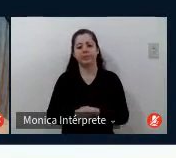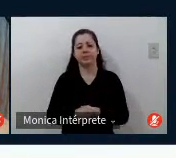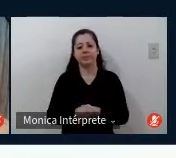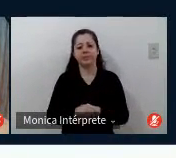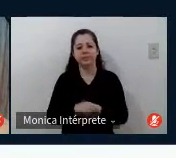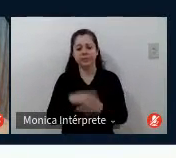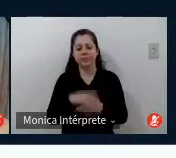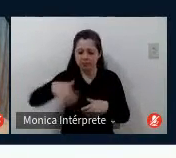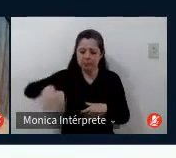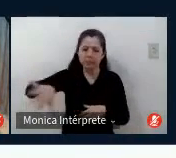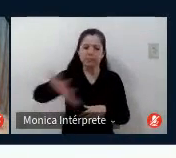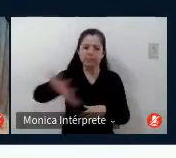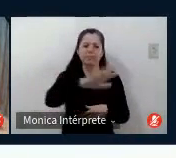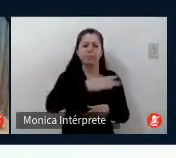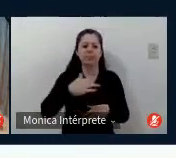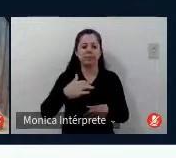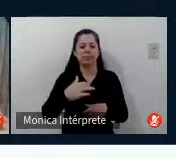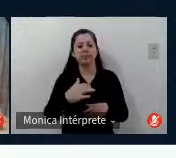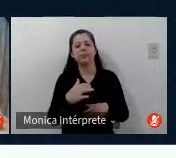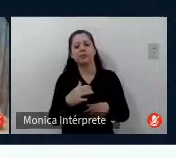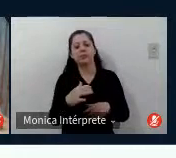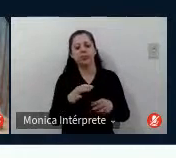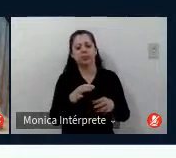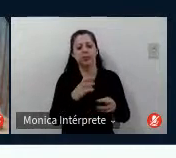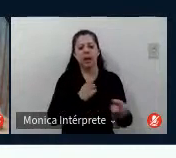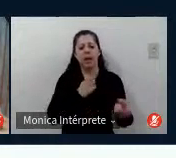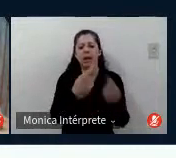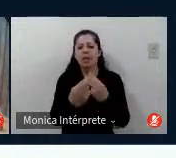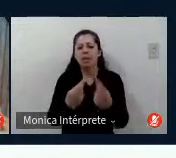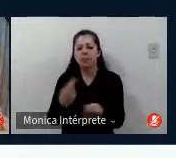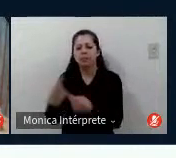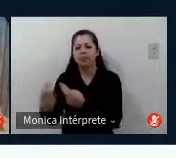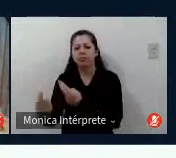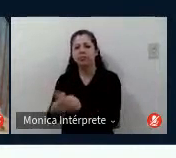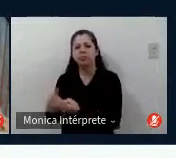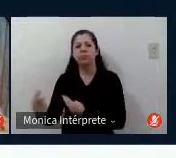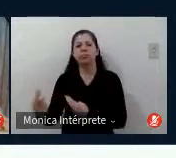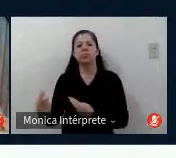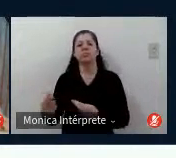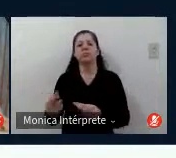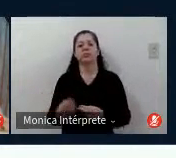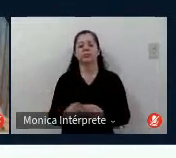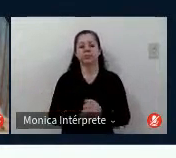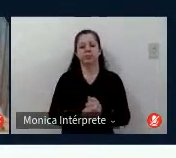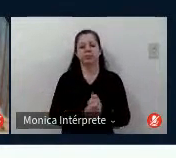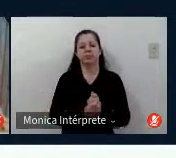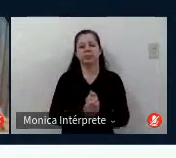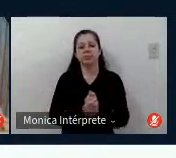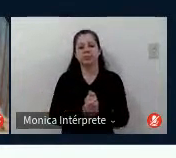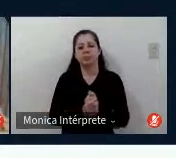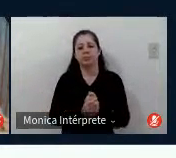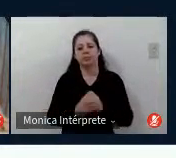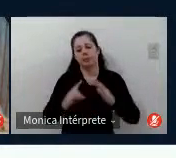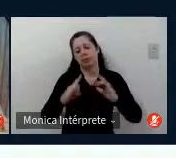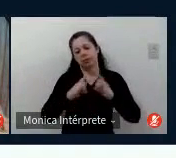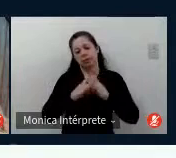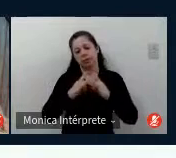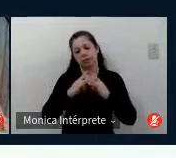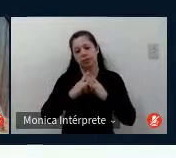né, que é muito importante essa constituição das redes para fortalecer as nossas ações. Né, e o